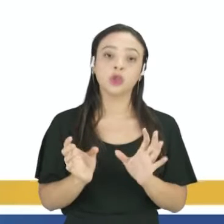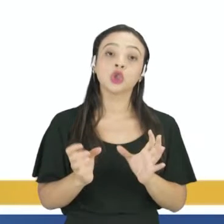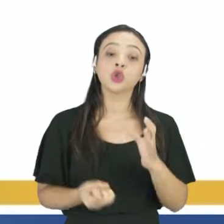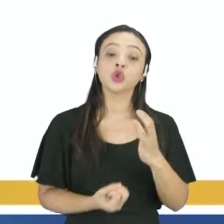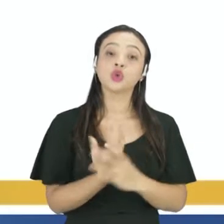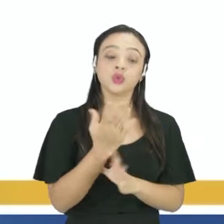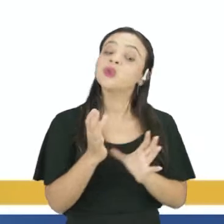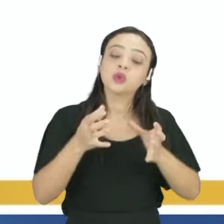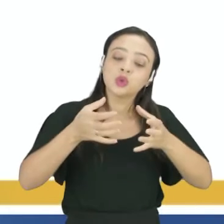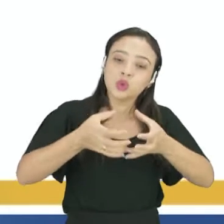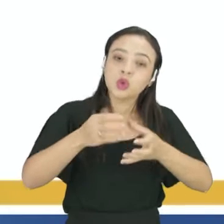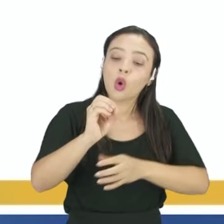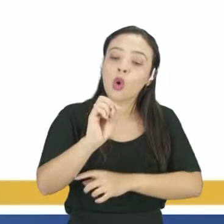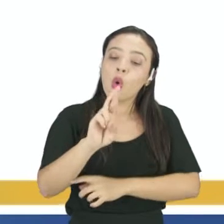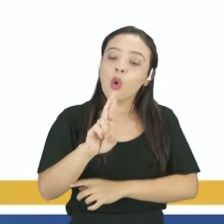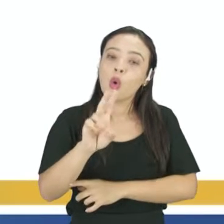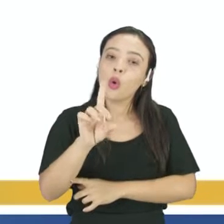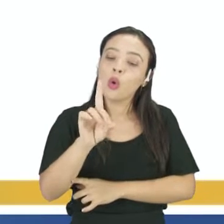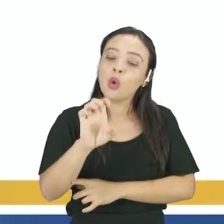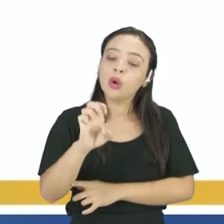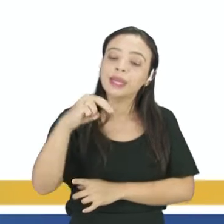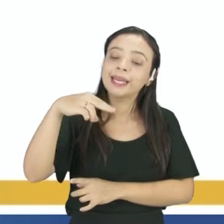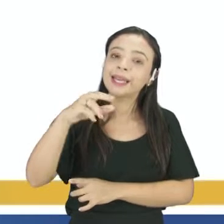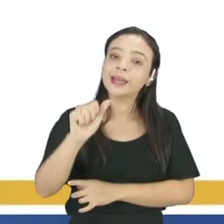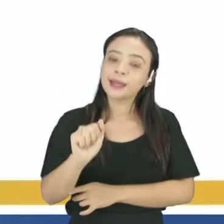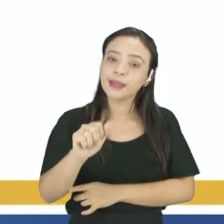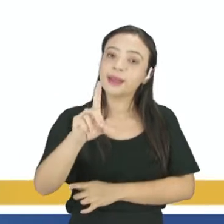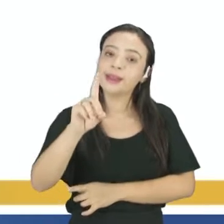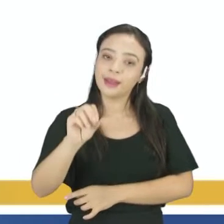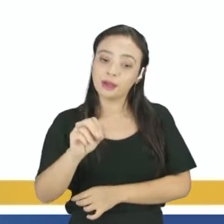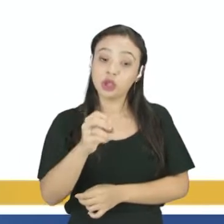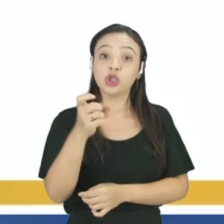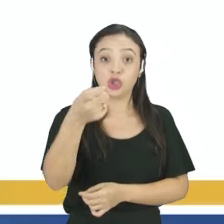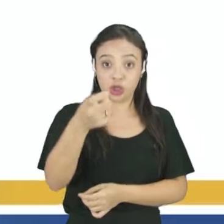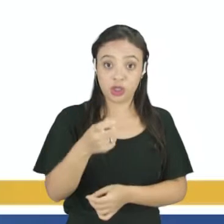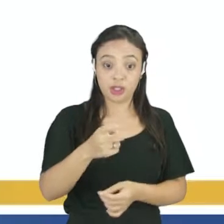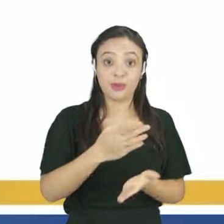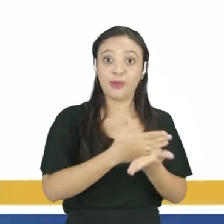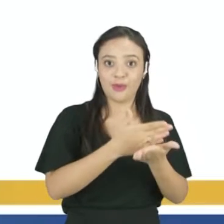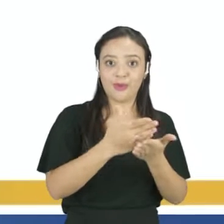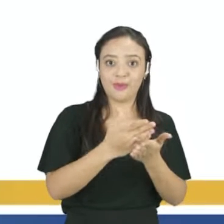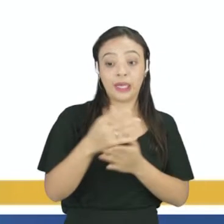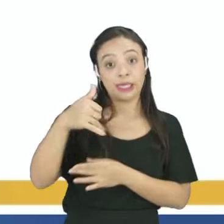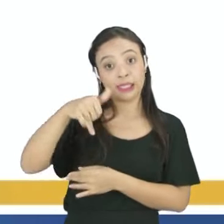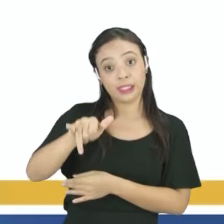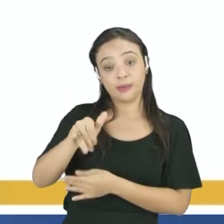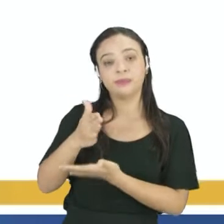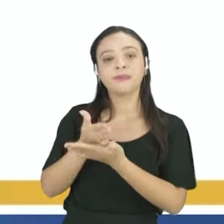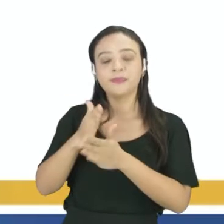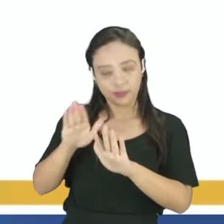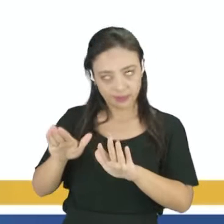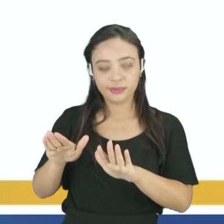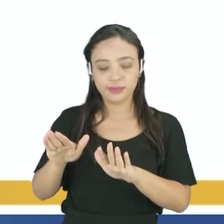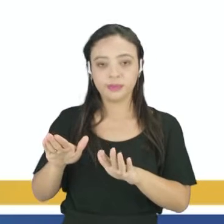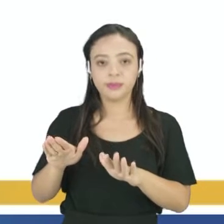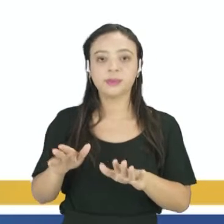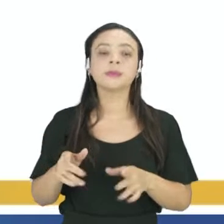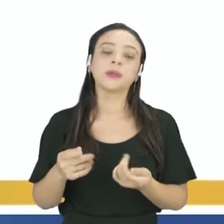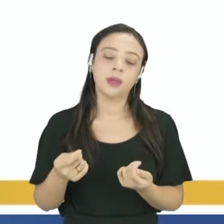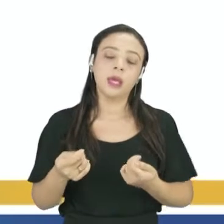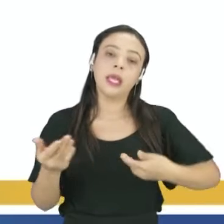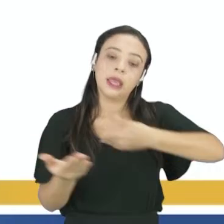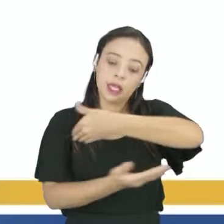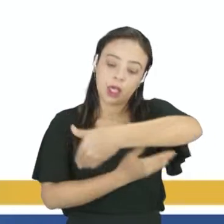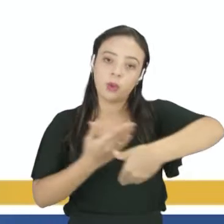par ordenado, sendo que o x é o elemento da entrada e o y é o elemento da saída. O elemento que se relaciona com